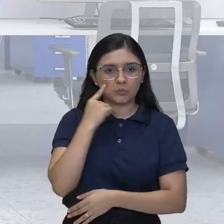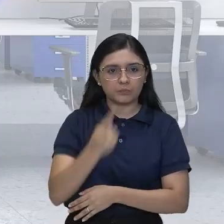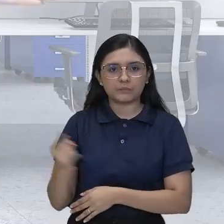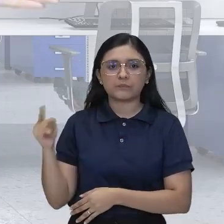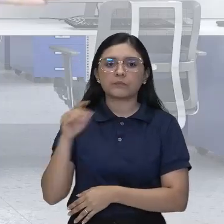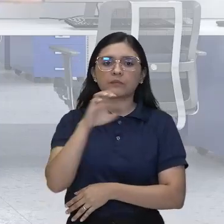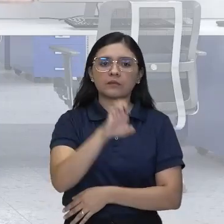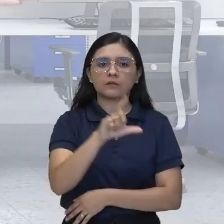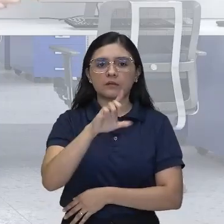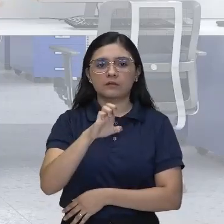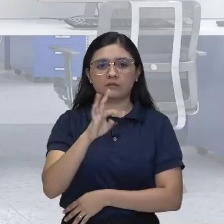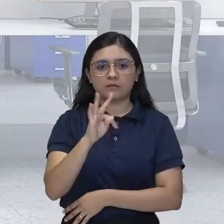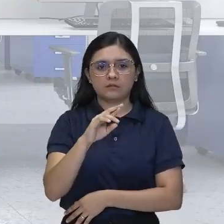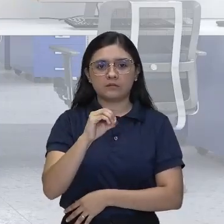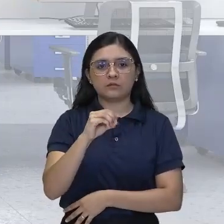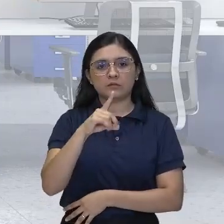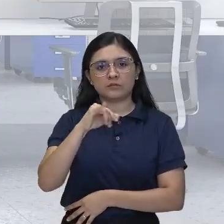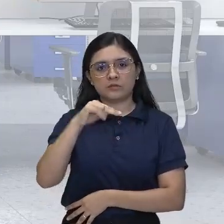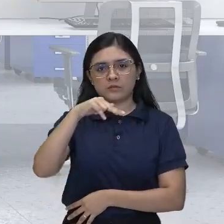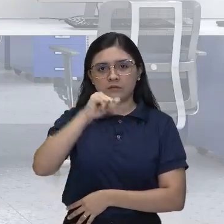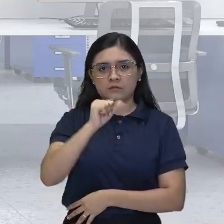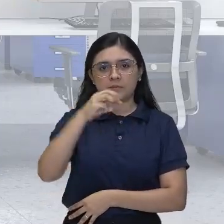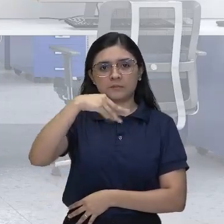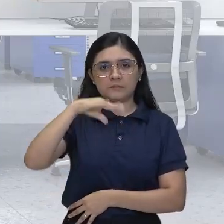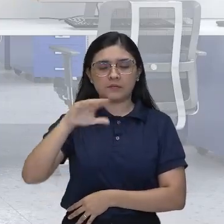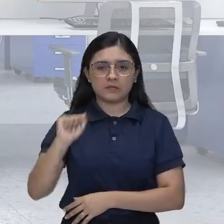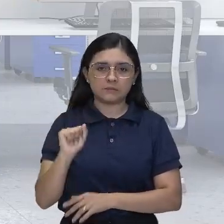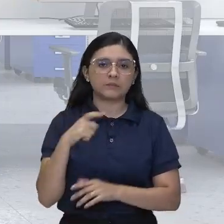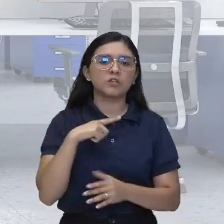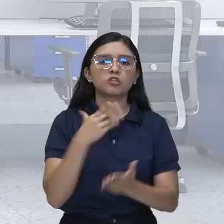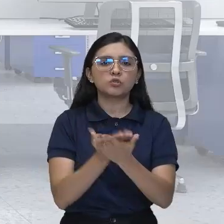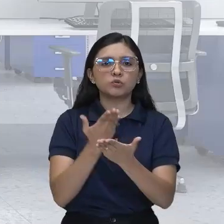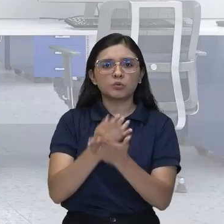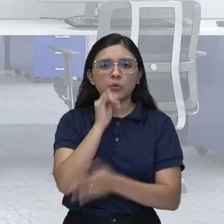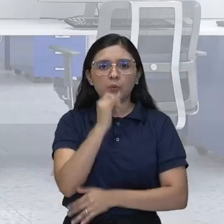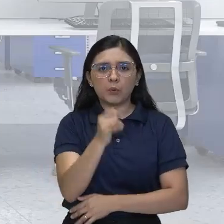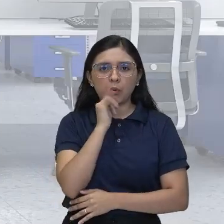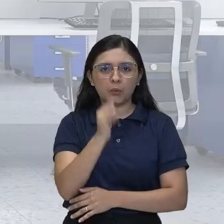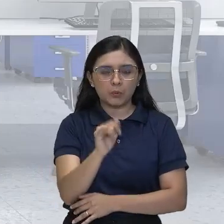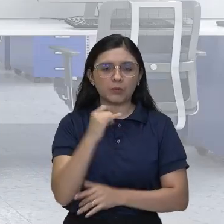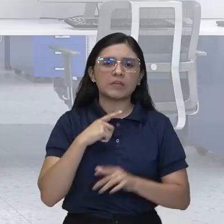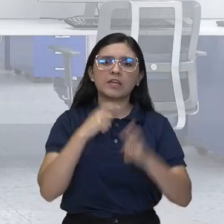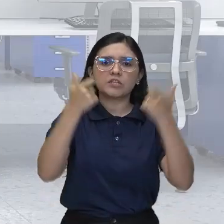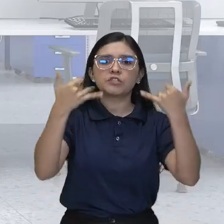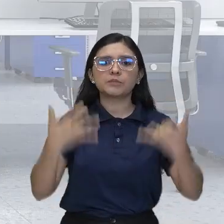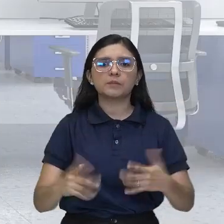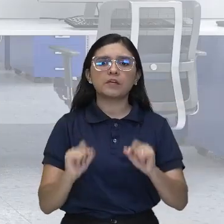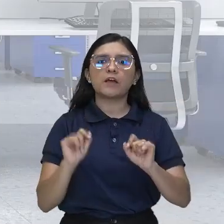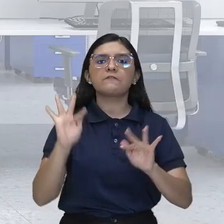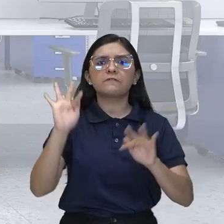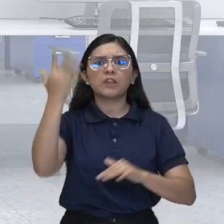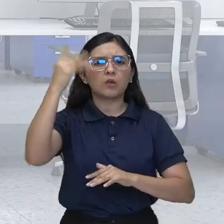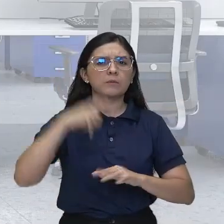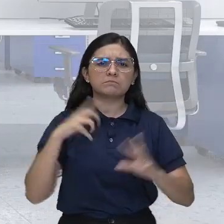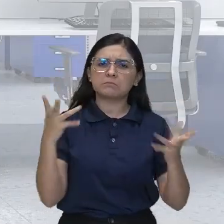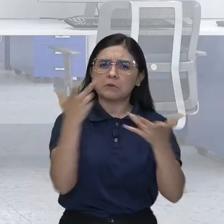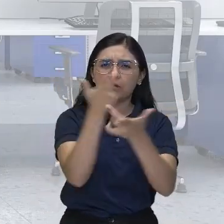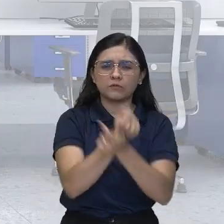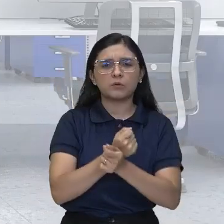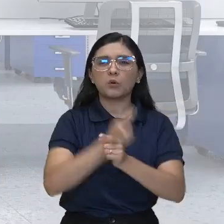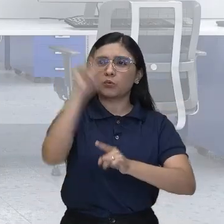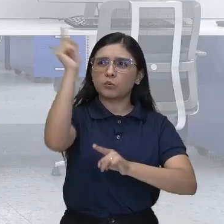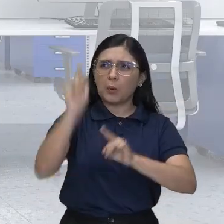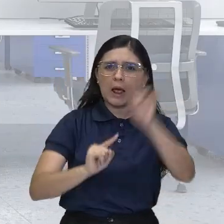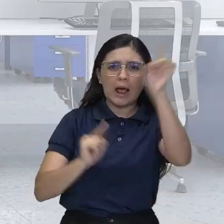estuda as cargas elétricas em movimento. É ela que explica fenômenos incríveis como os raios